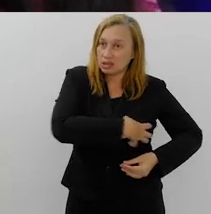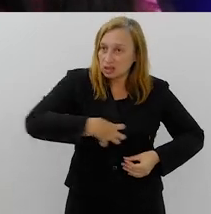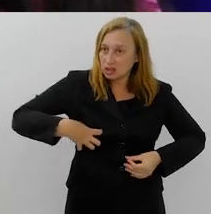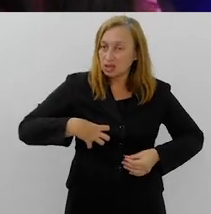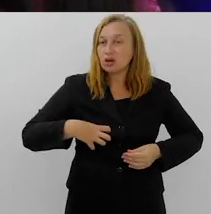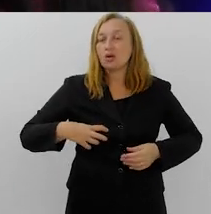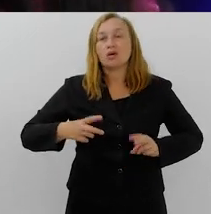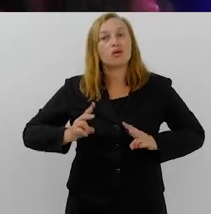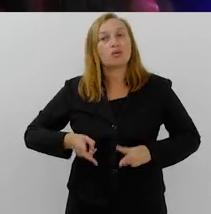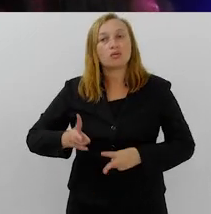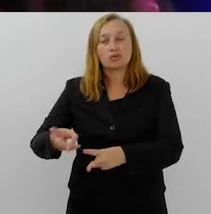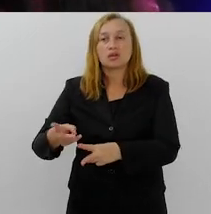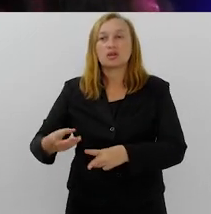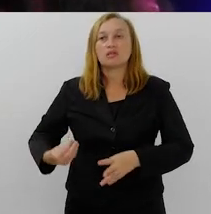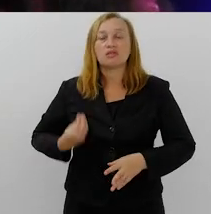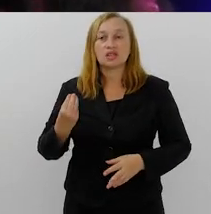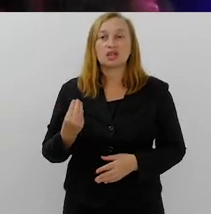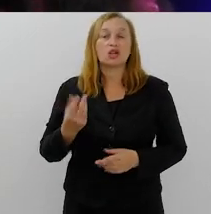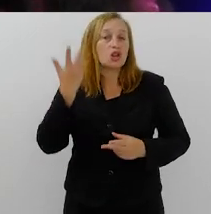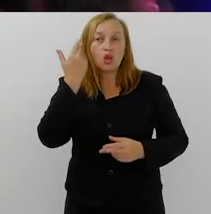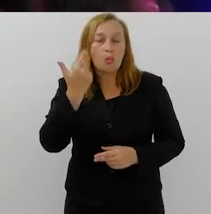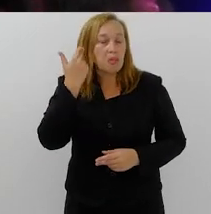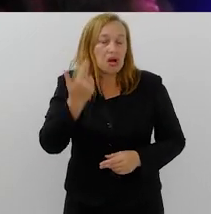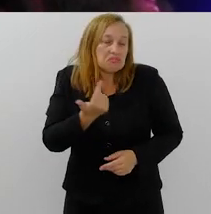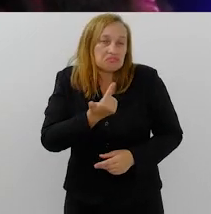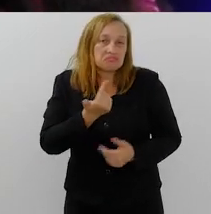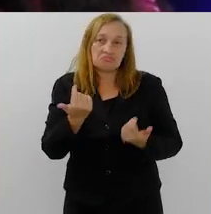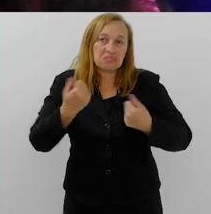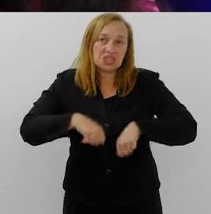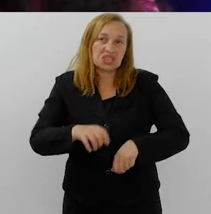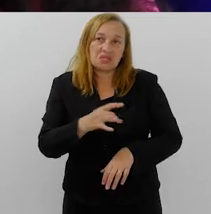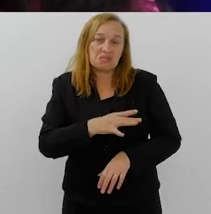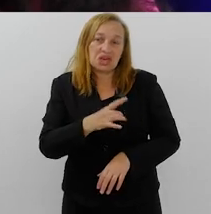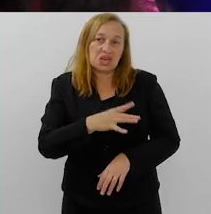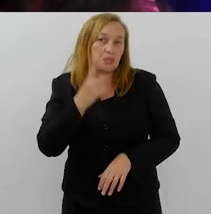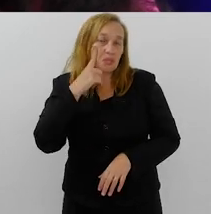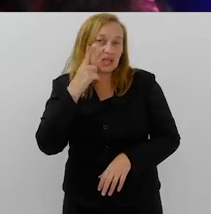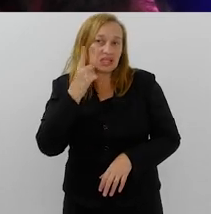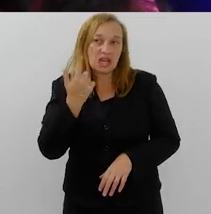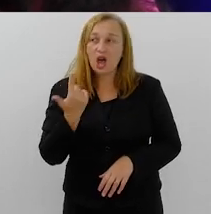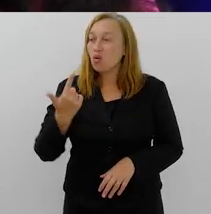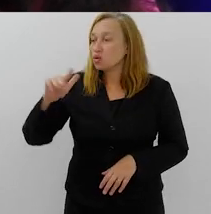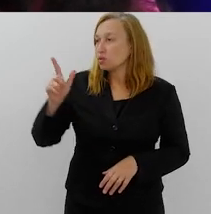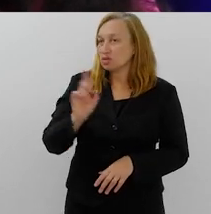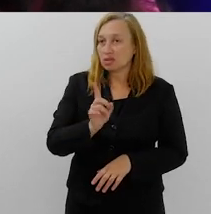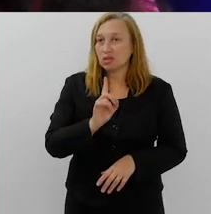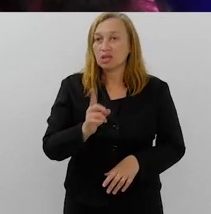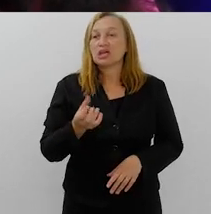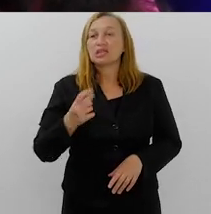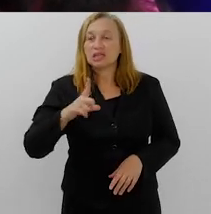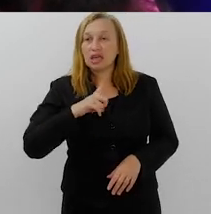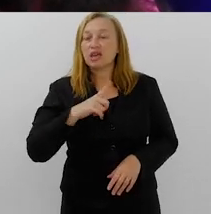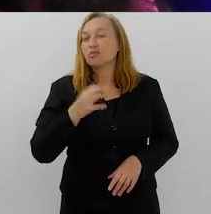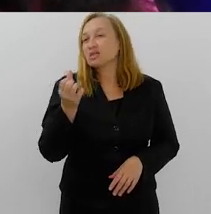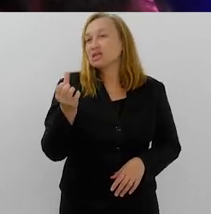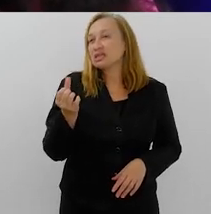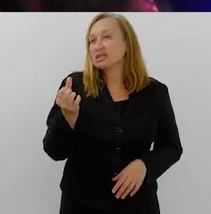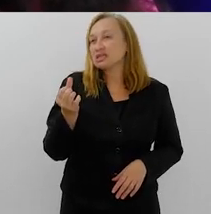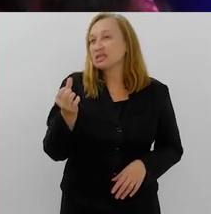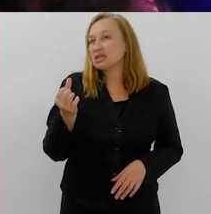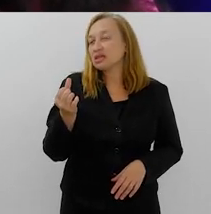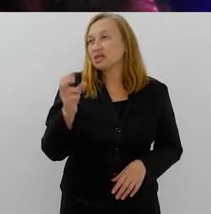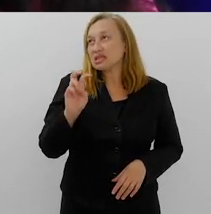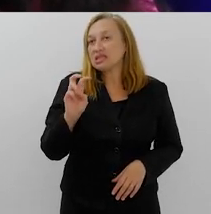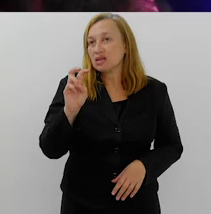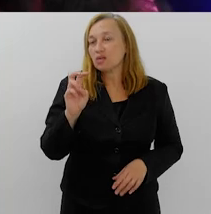a mastectomia a gente consegue seguir a vida sem medo sem sem Ah o que que o outro vai pensar hoje eu tenho se